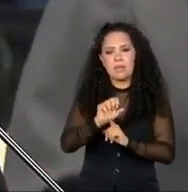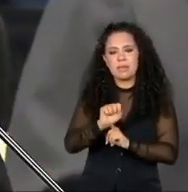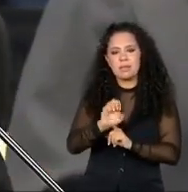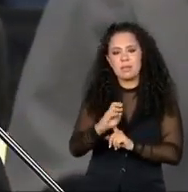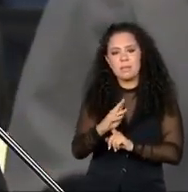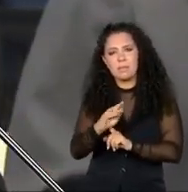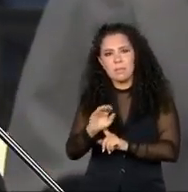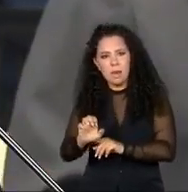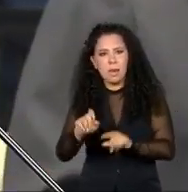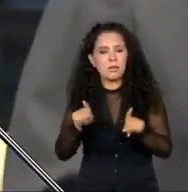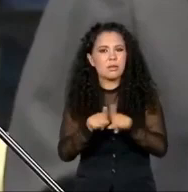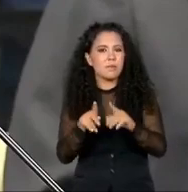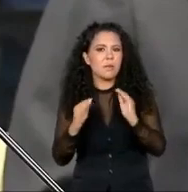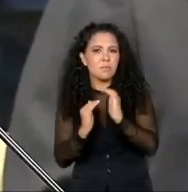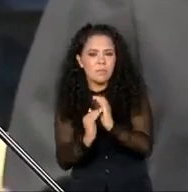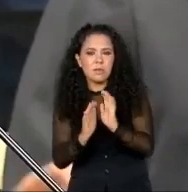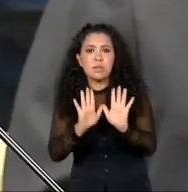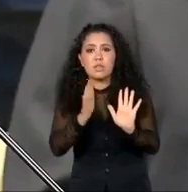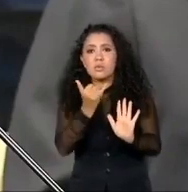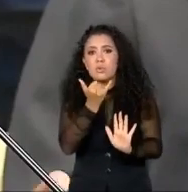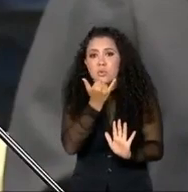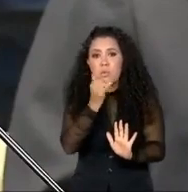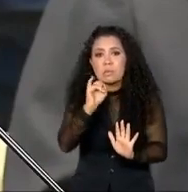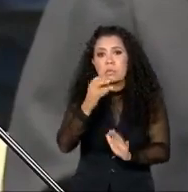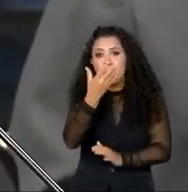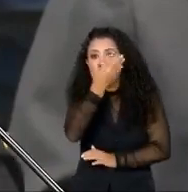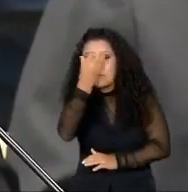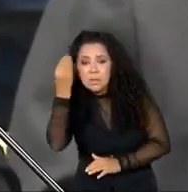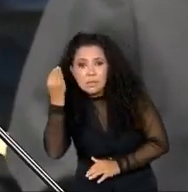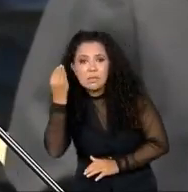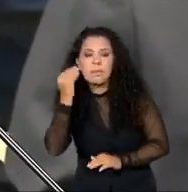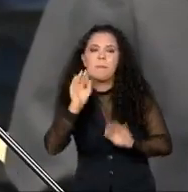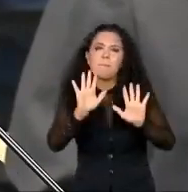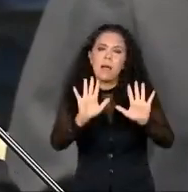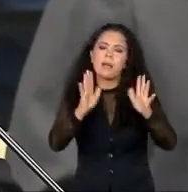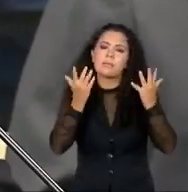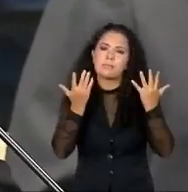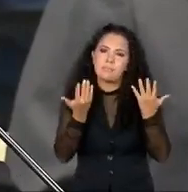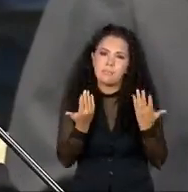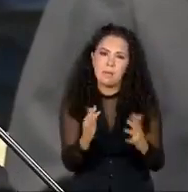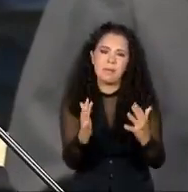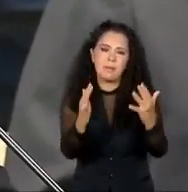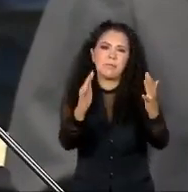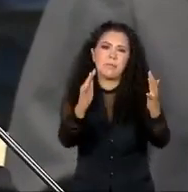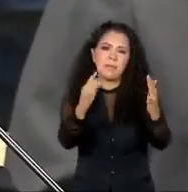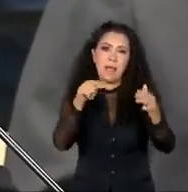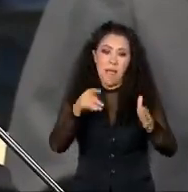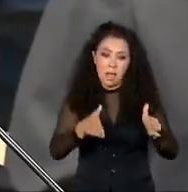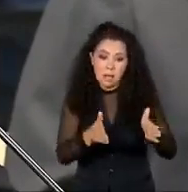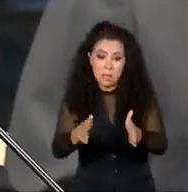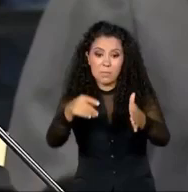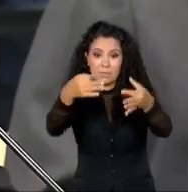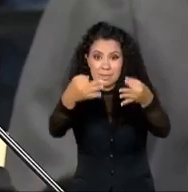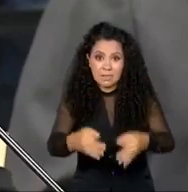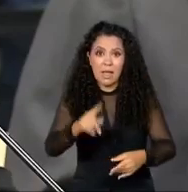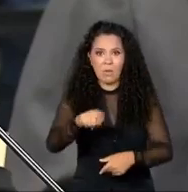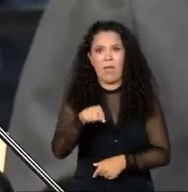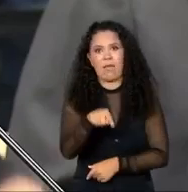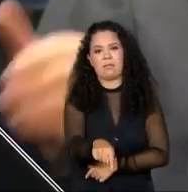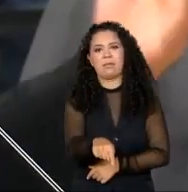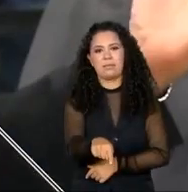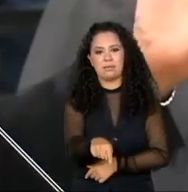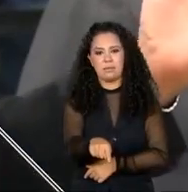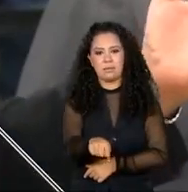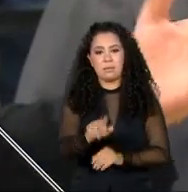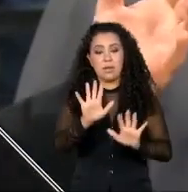Brasil, e se eu deixar alguém de fora, me perdoe, mas parabéns, esse é o caminho, é isto,